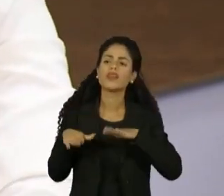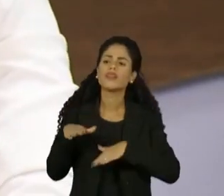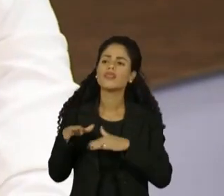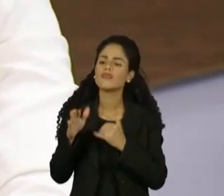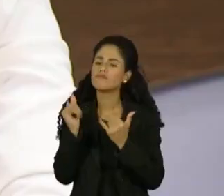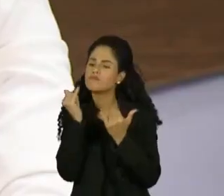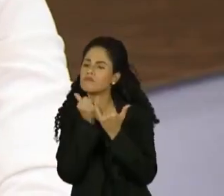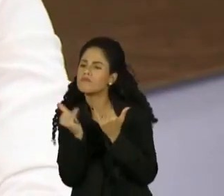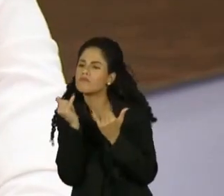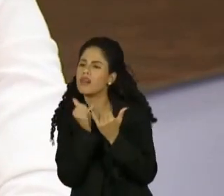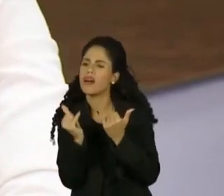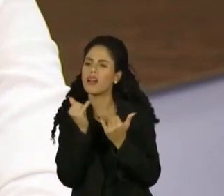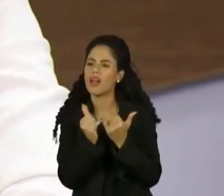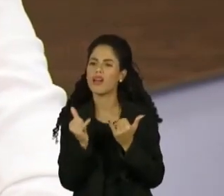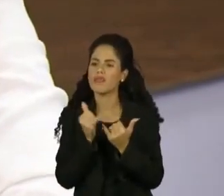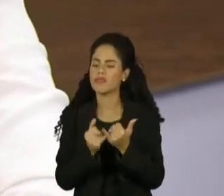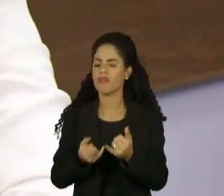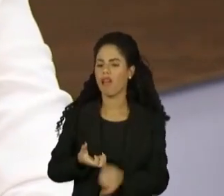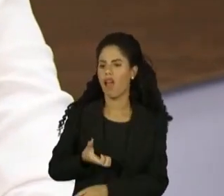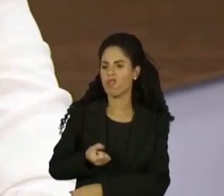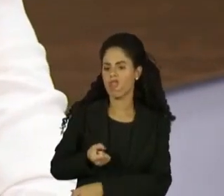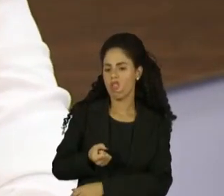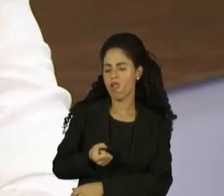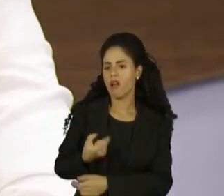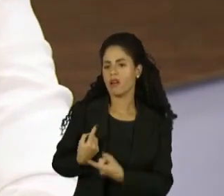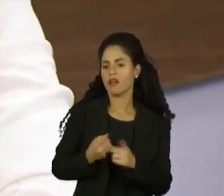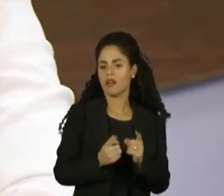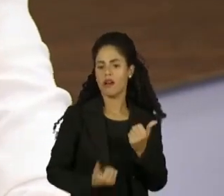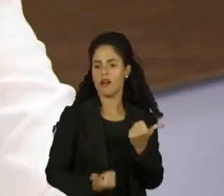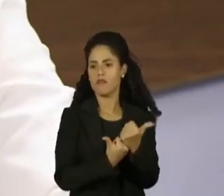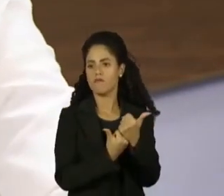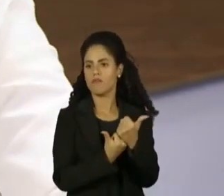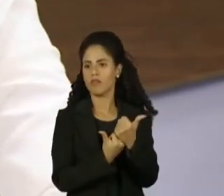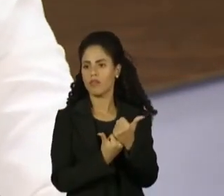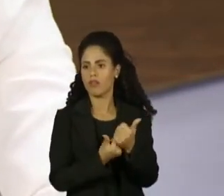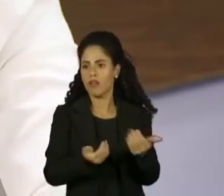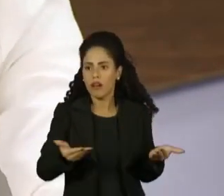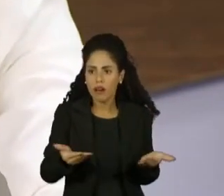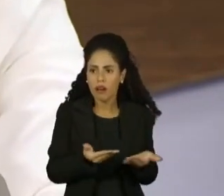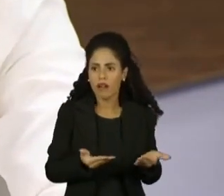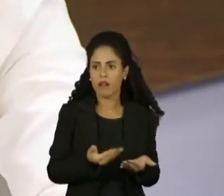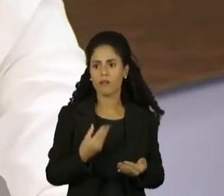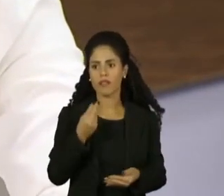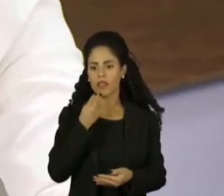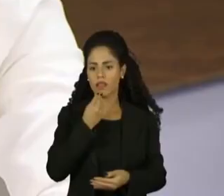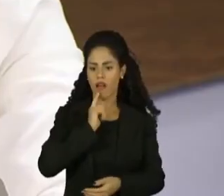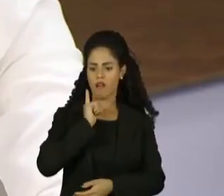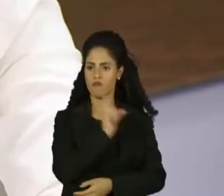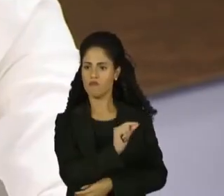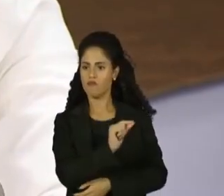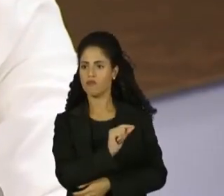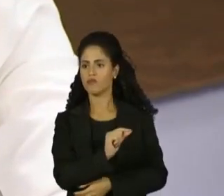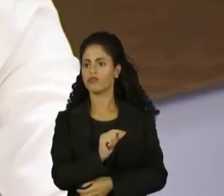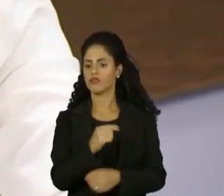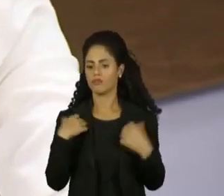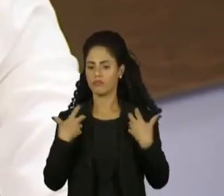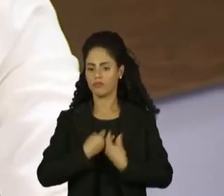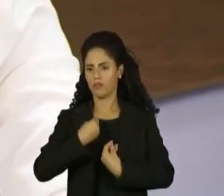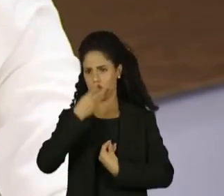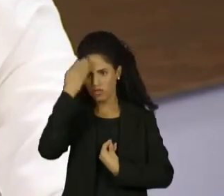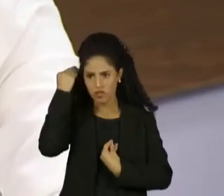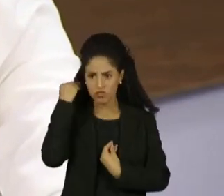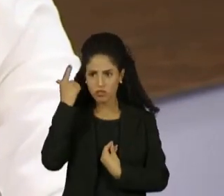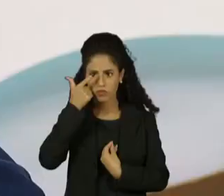uma covardia da oposição apoiar o fim do foro privilegiado agora para escapar das mãos do ministro Alexandre de